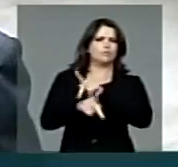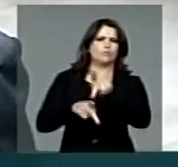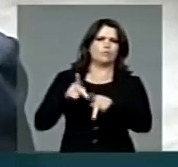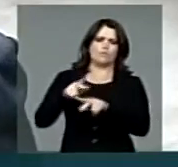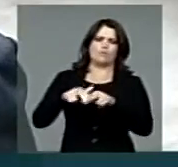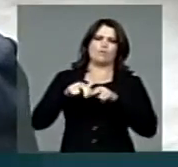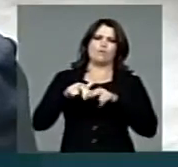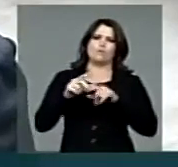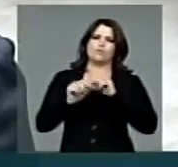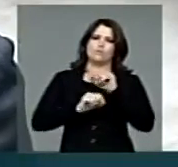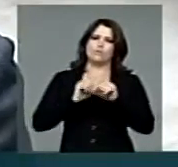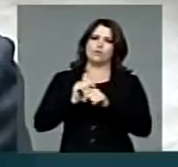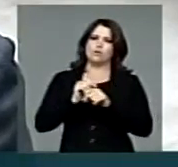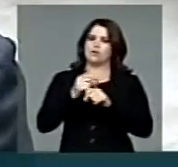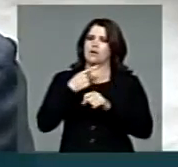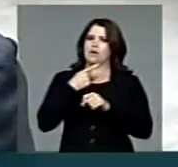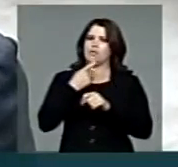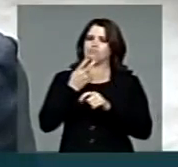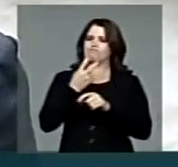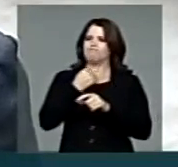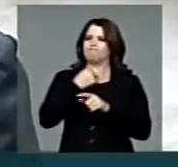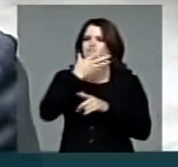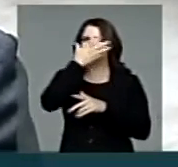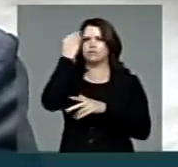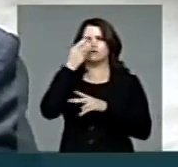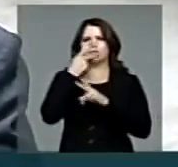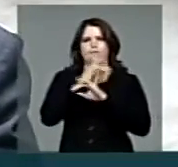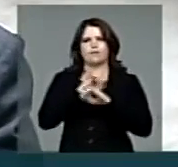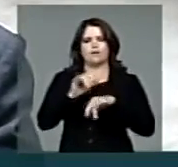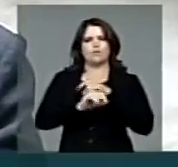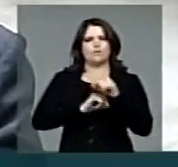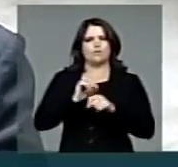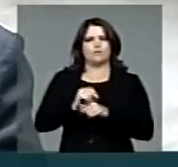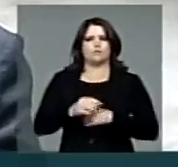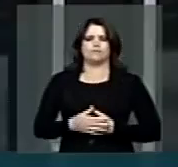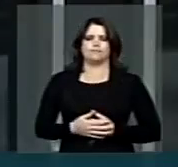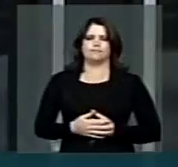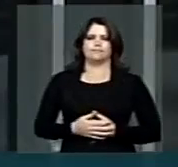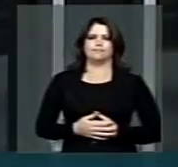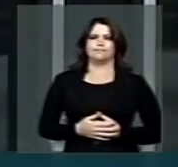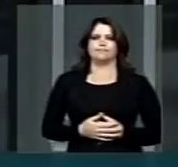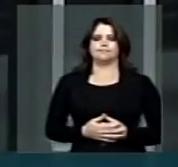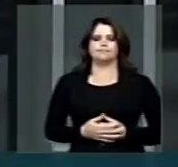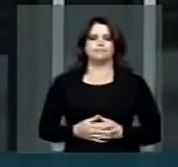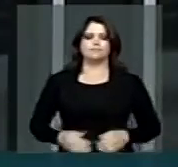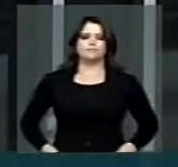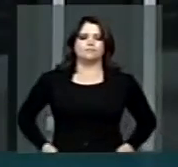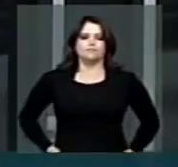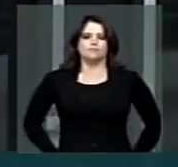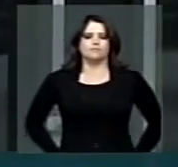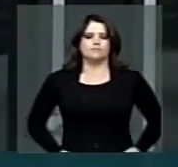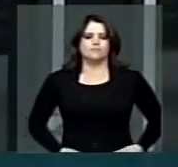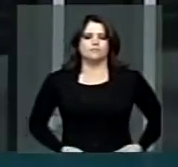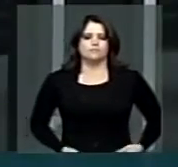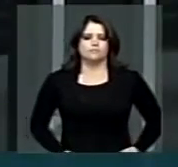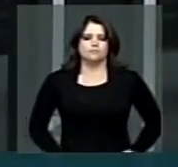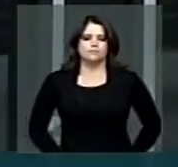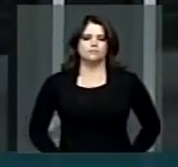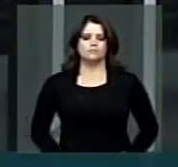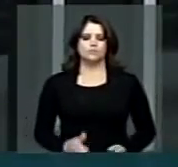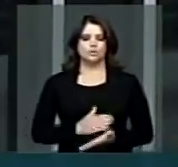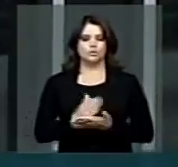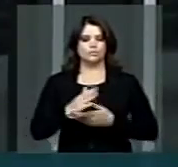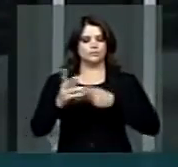isso, eu não me dispensaria de aparteá-lo nesse momento em que Vossa Excelência praticamente inicia o